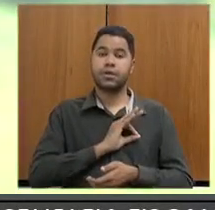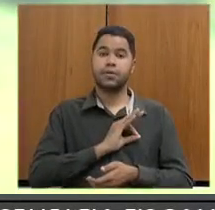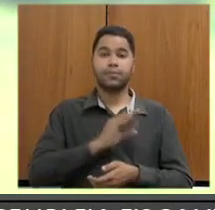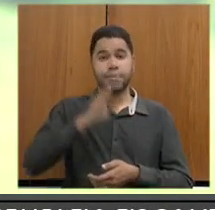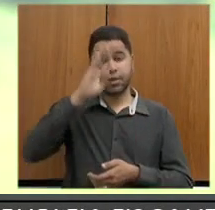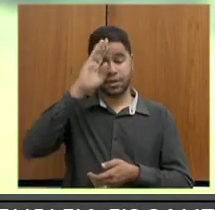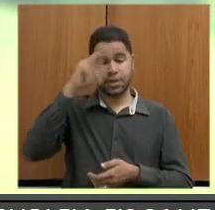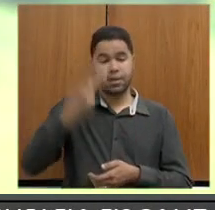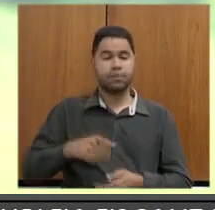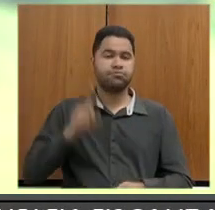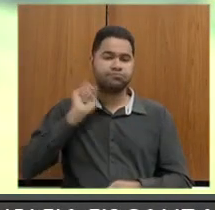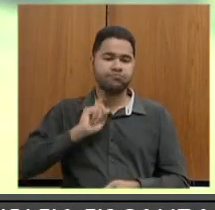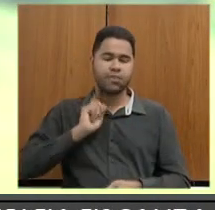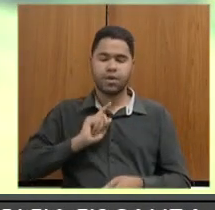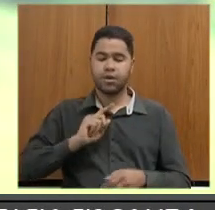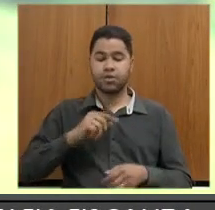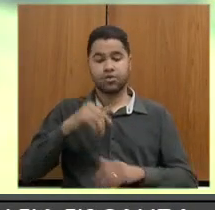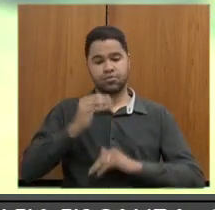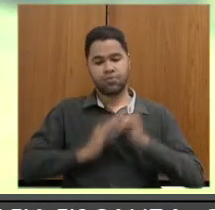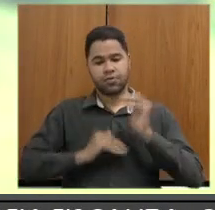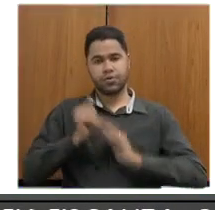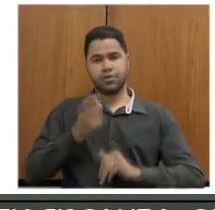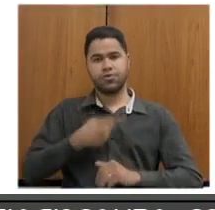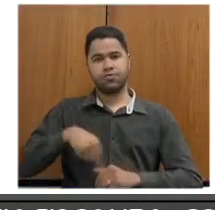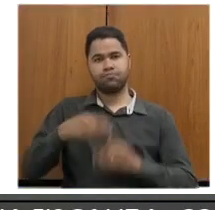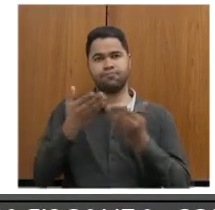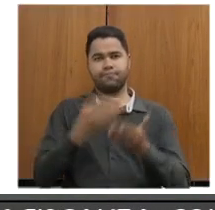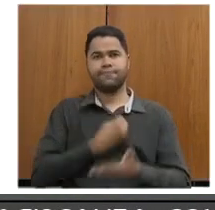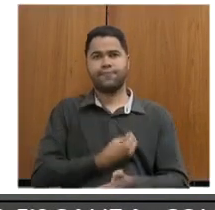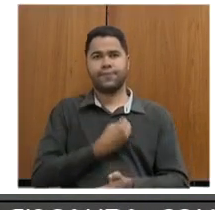nossa profissão sua vida